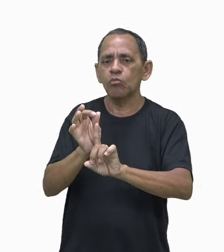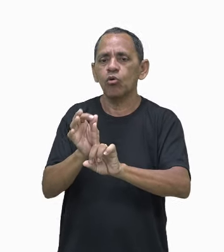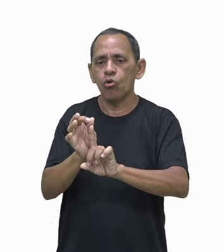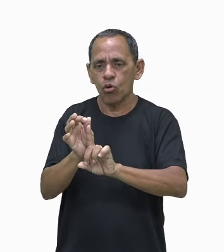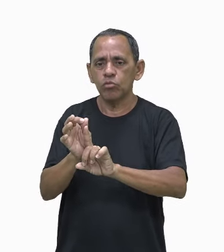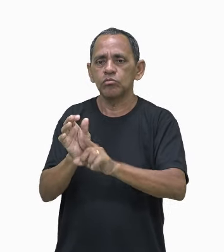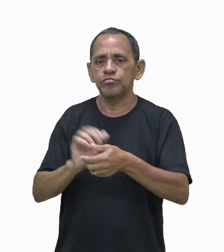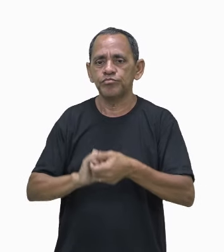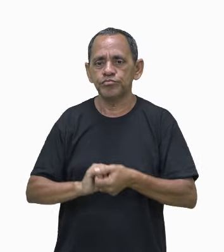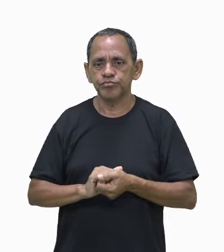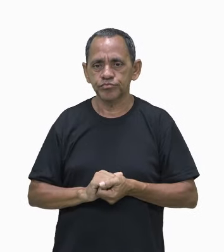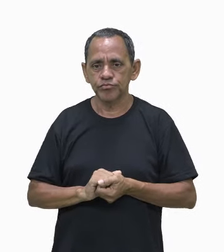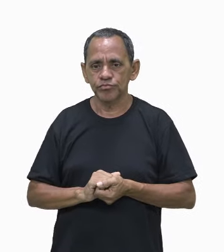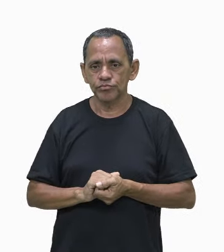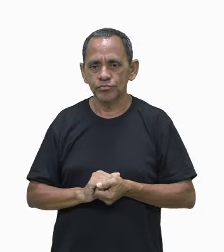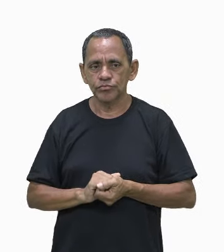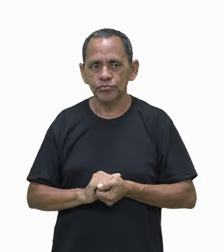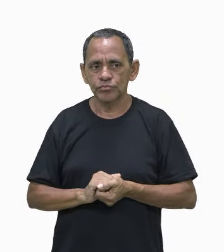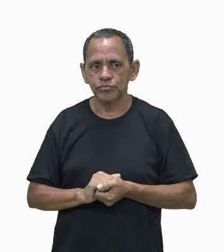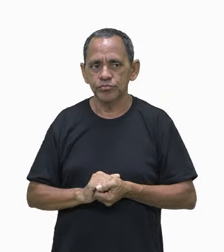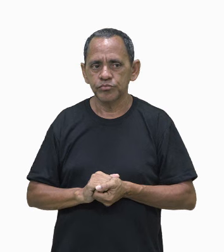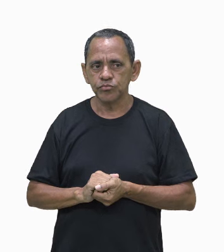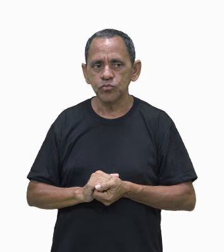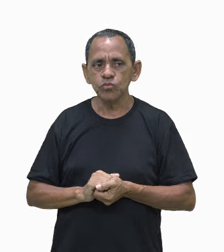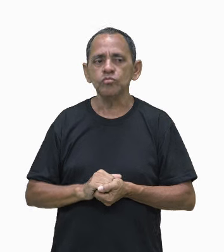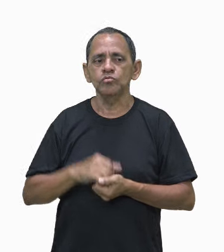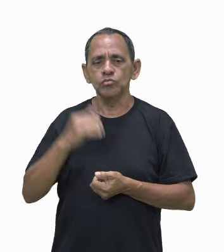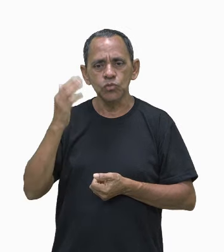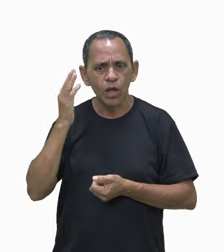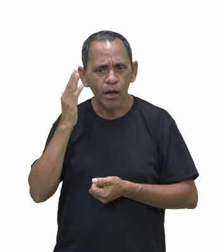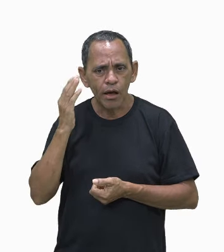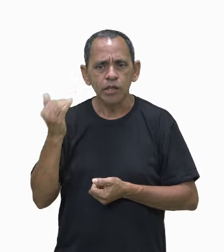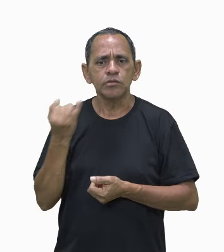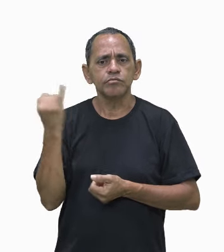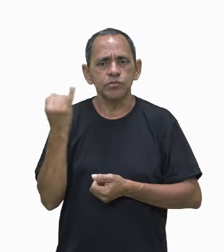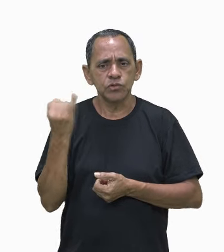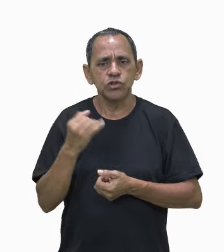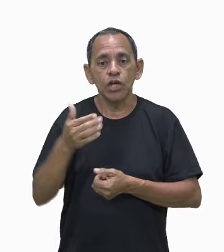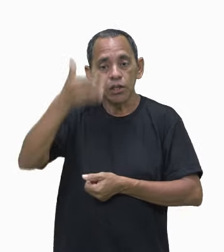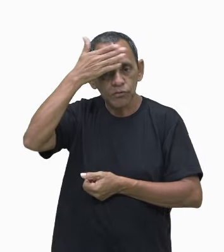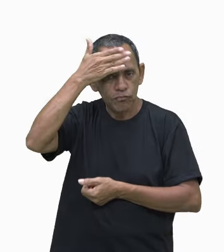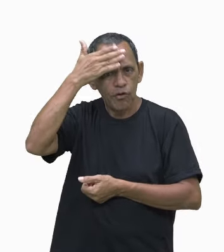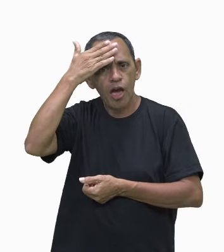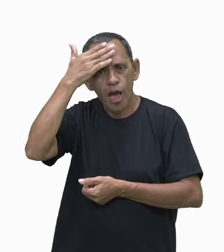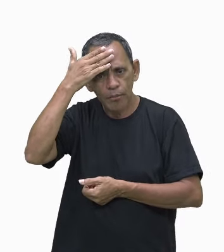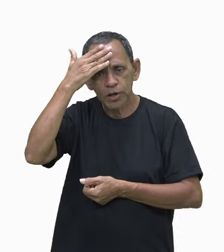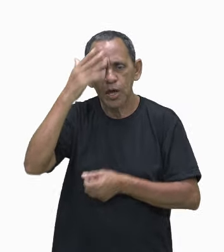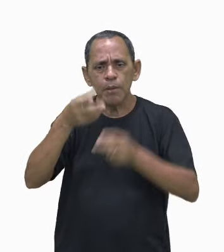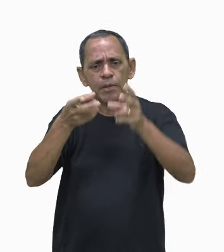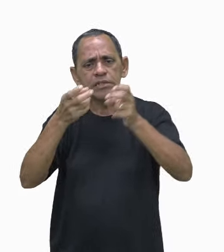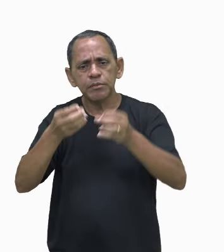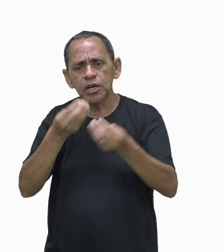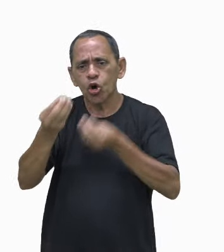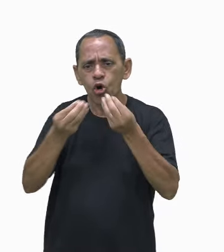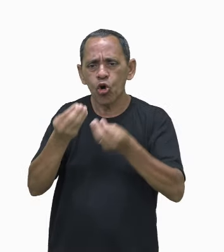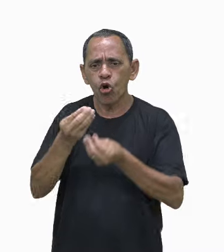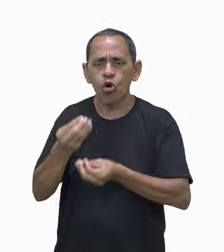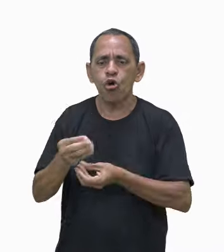muito importante para mensurar a temperatura, né? Aferir aquela temperatura corporal. E nos